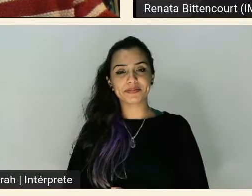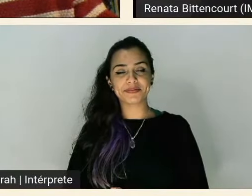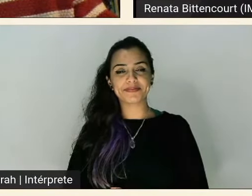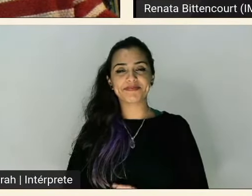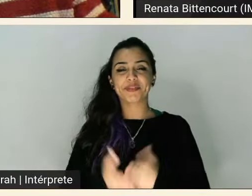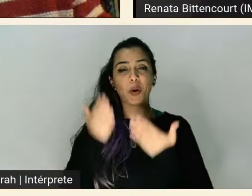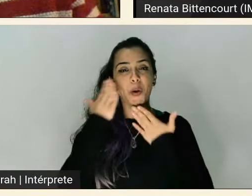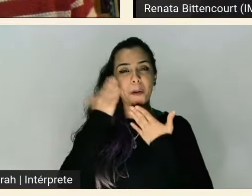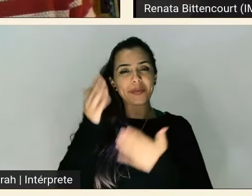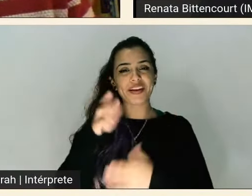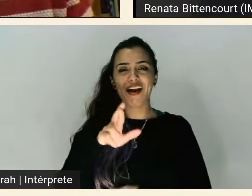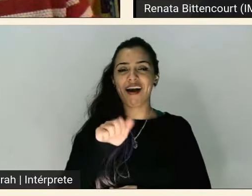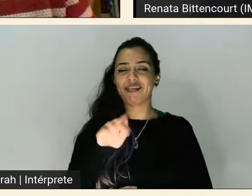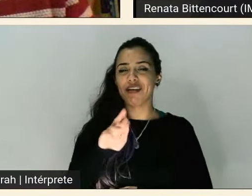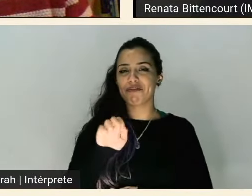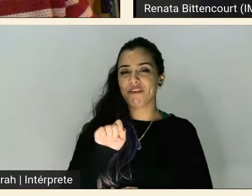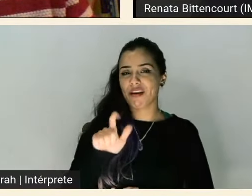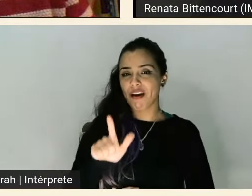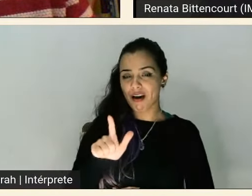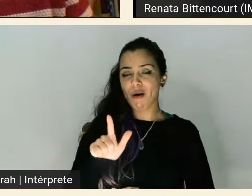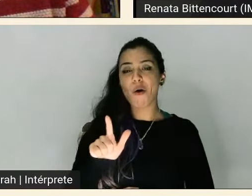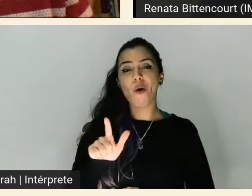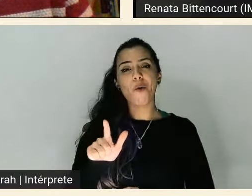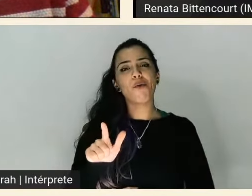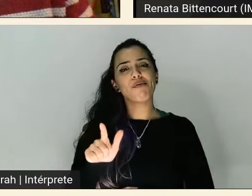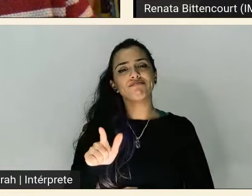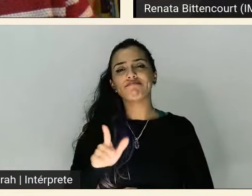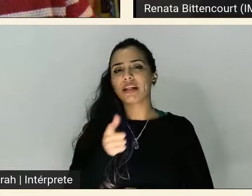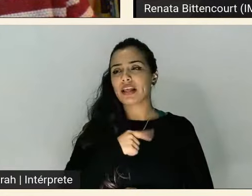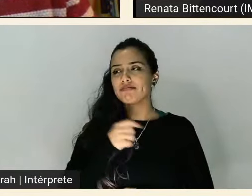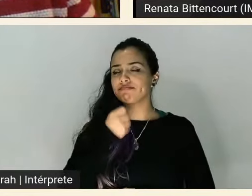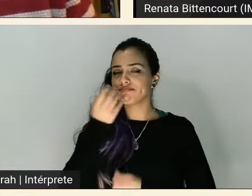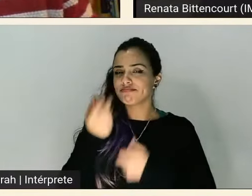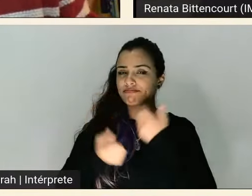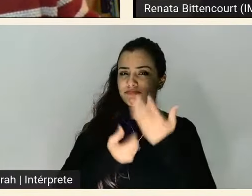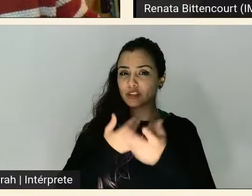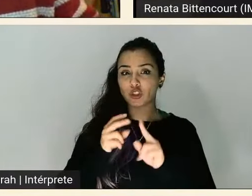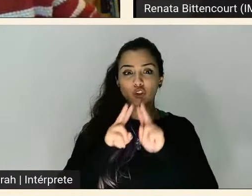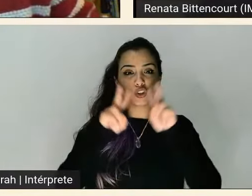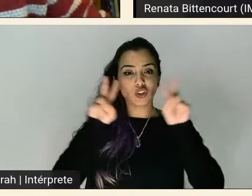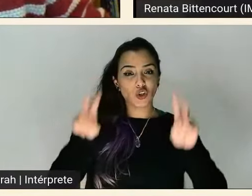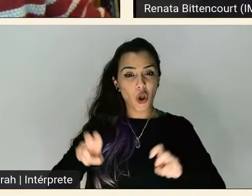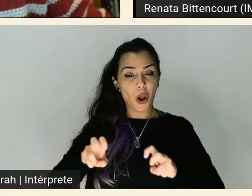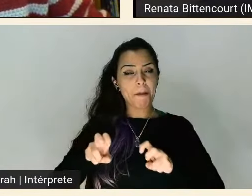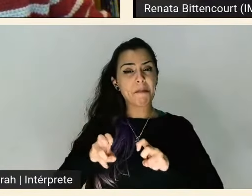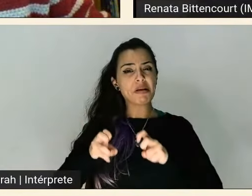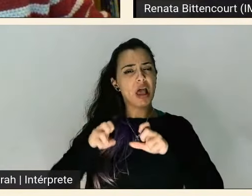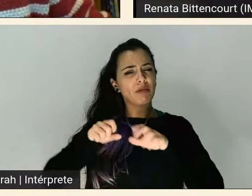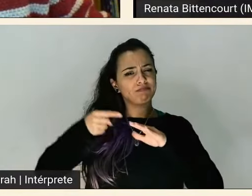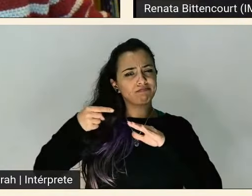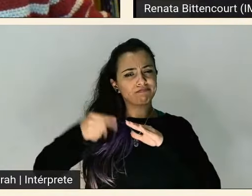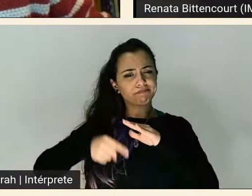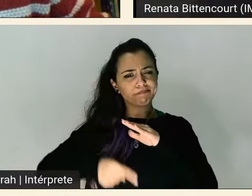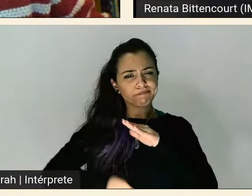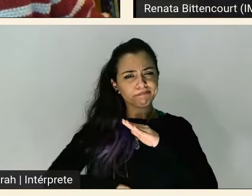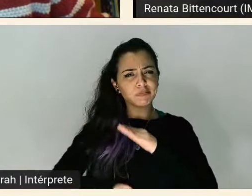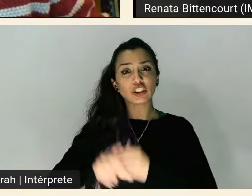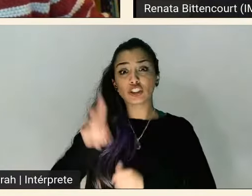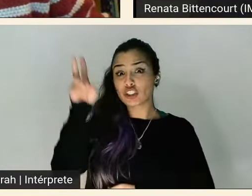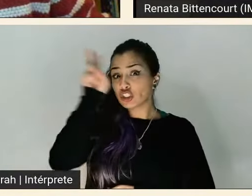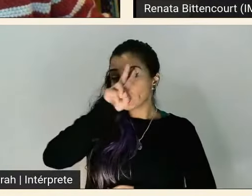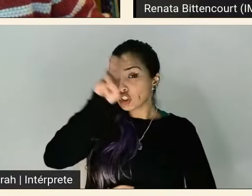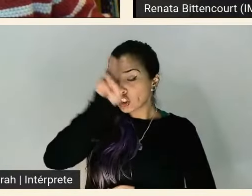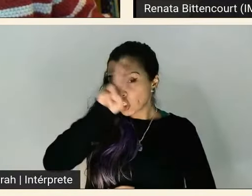Obrigada, Rafael, pelo exercício de mergulho, né, na história da história, né?